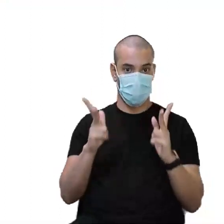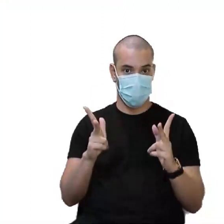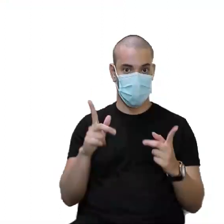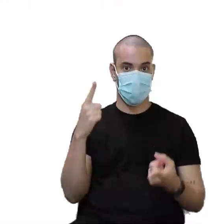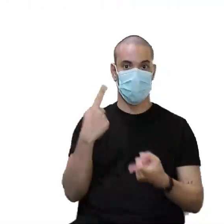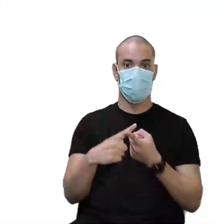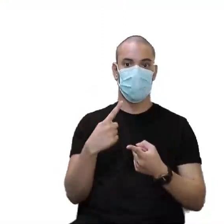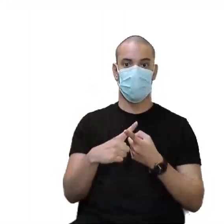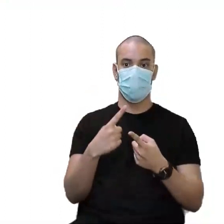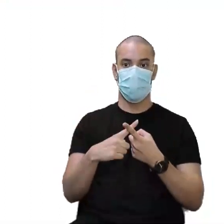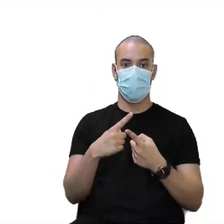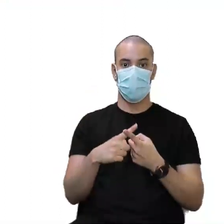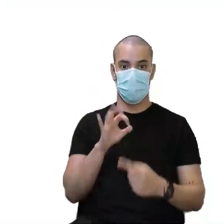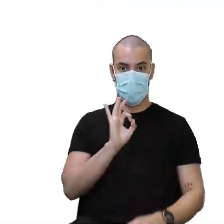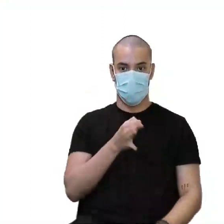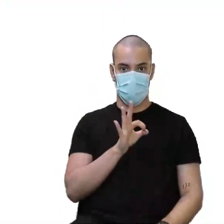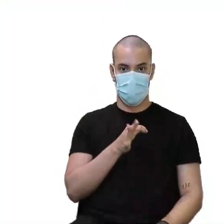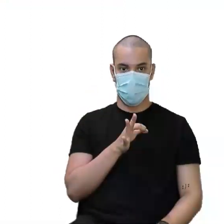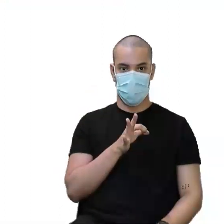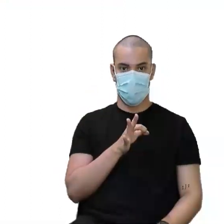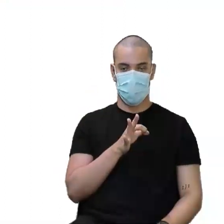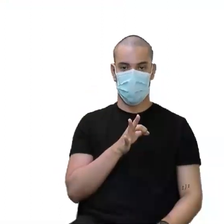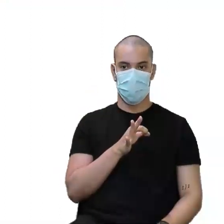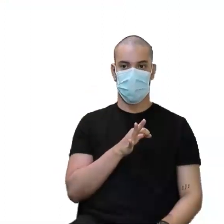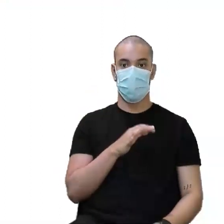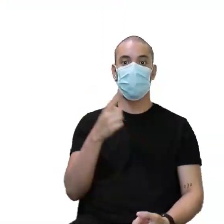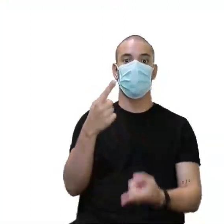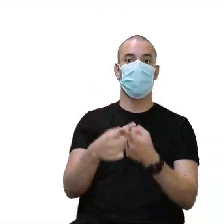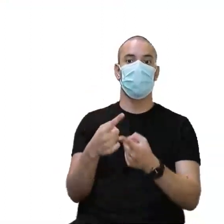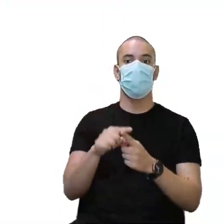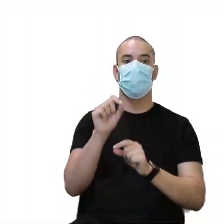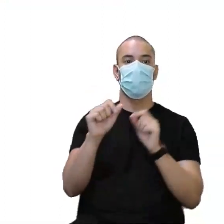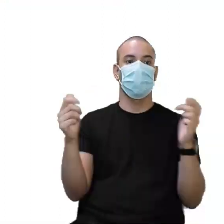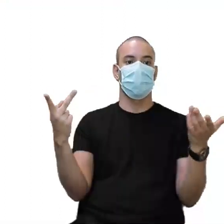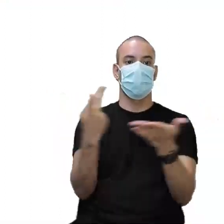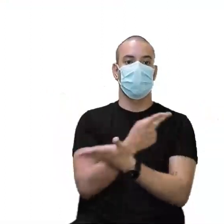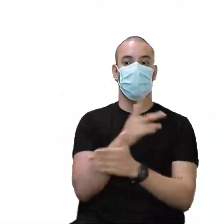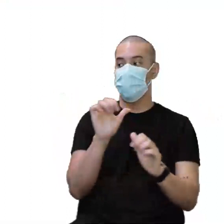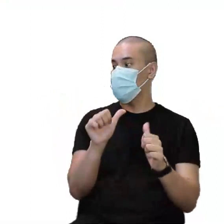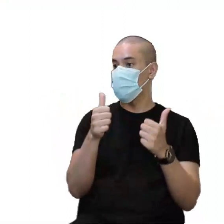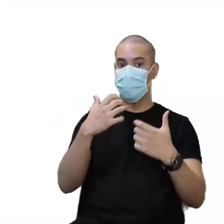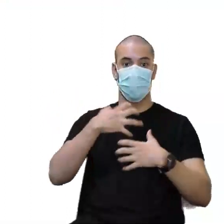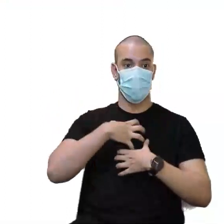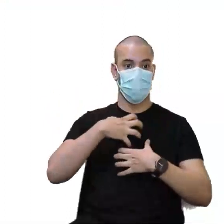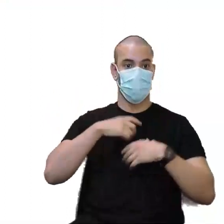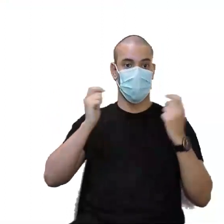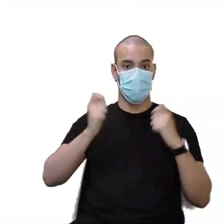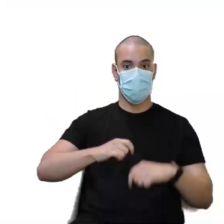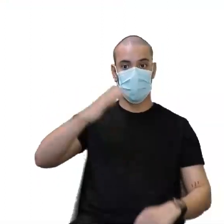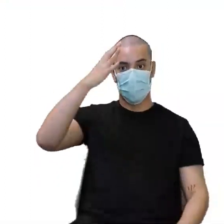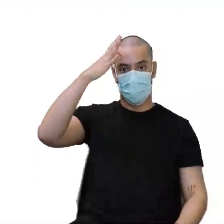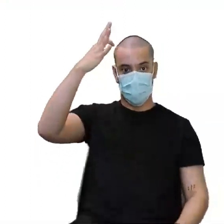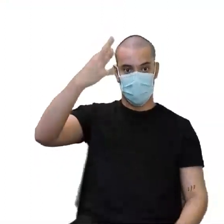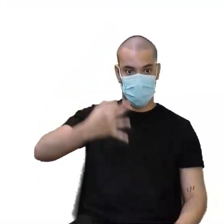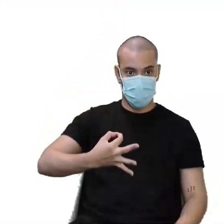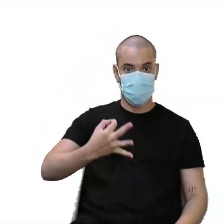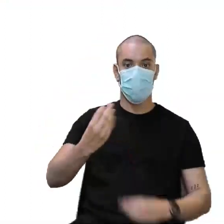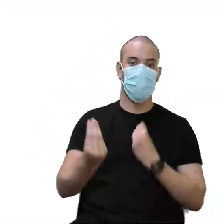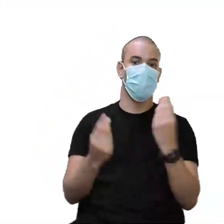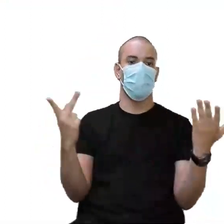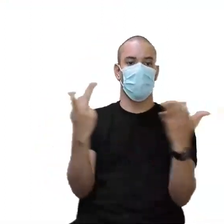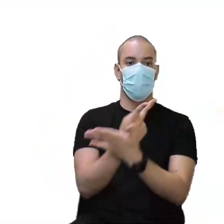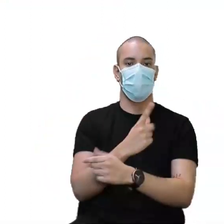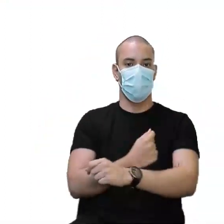alimentares, não é isso? Sendo, portanto, a melhor forma de compreendermos o funcionamento de um